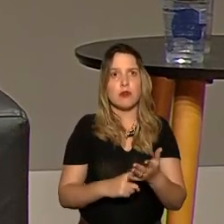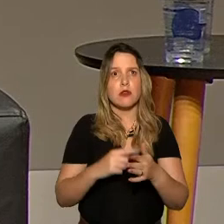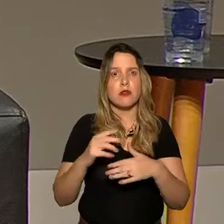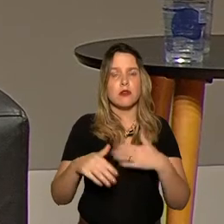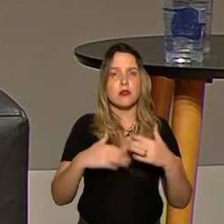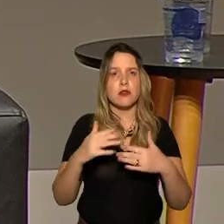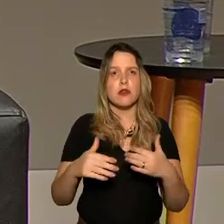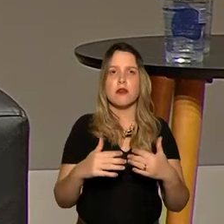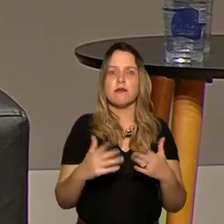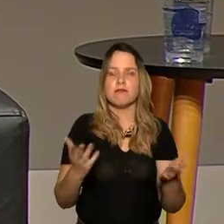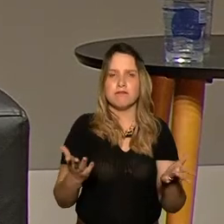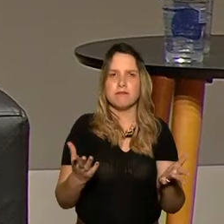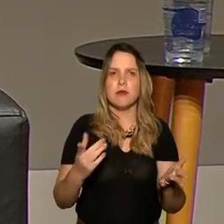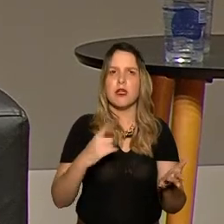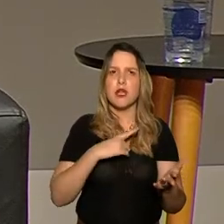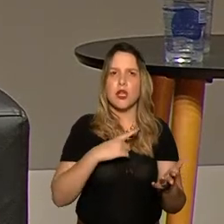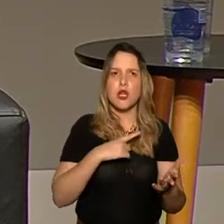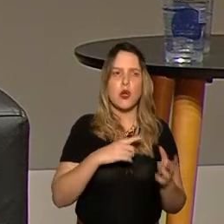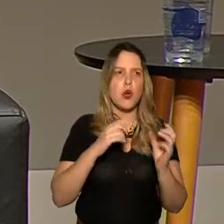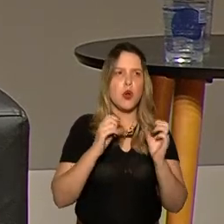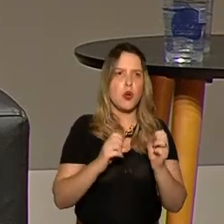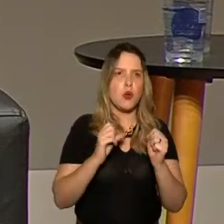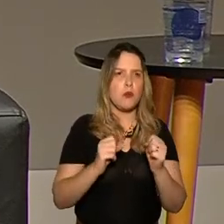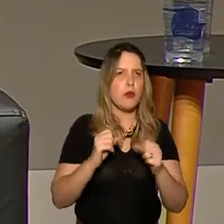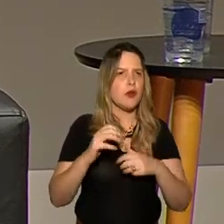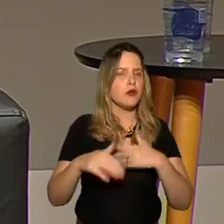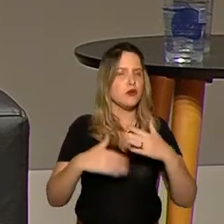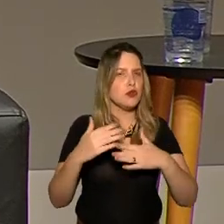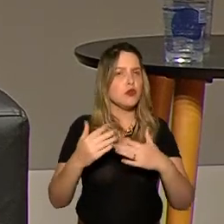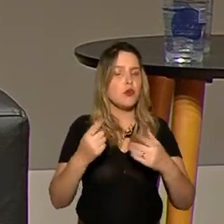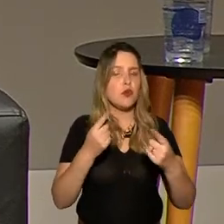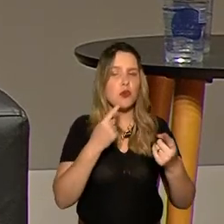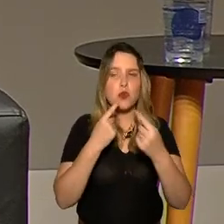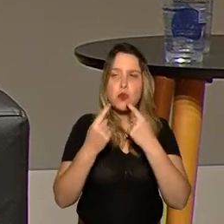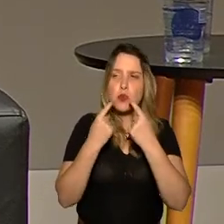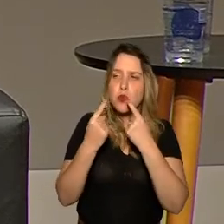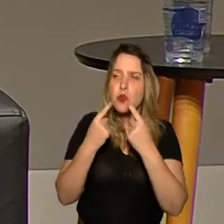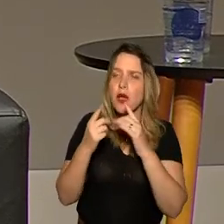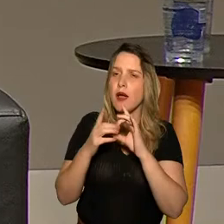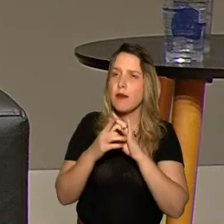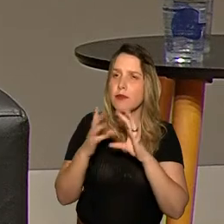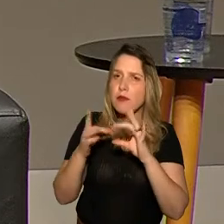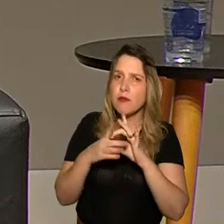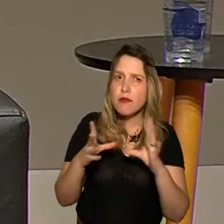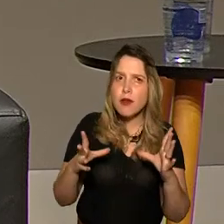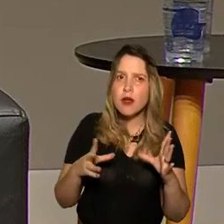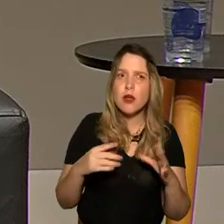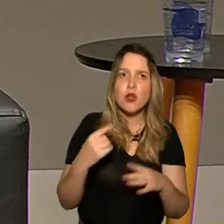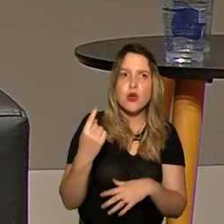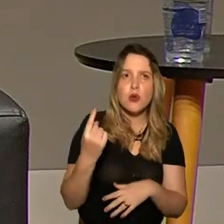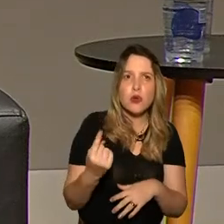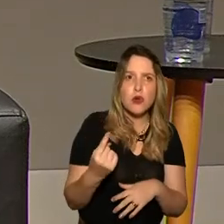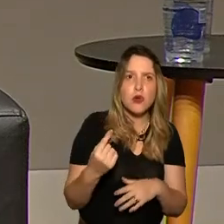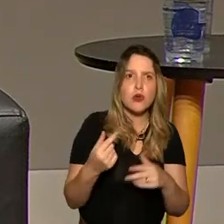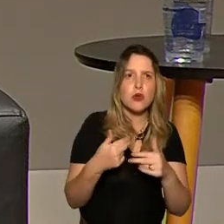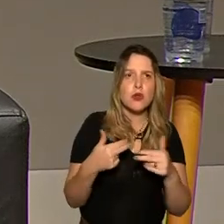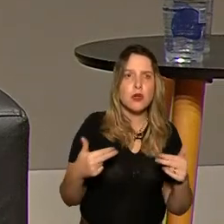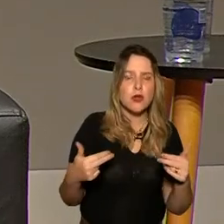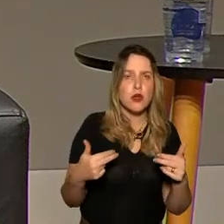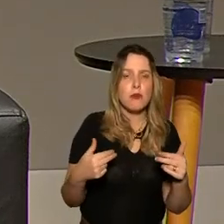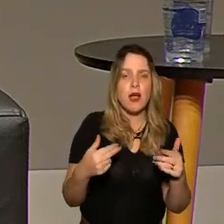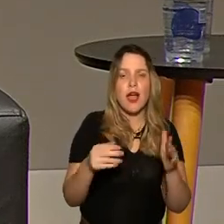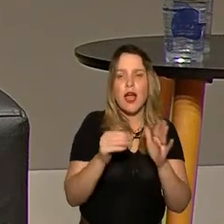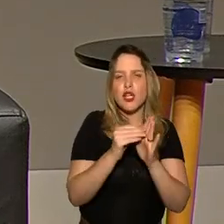envolver Idas e Vindas né possa envolver um tipo de diálogo que não tá pautado numa Constituição de agenda